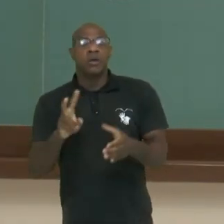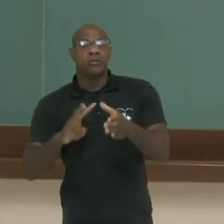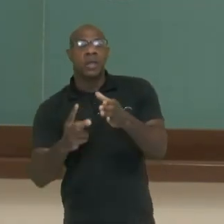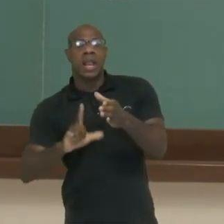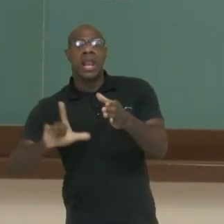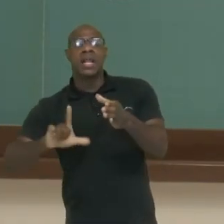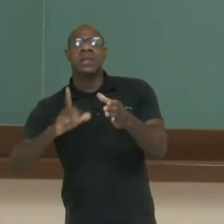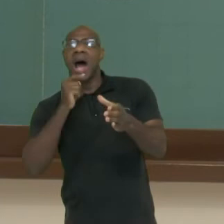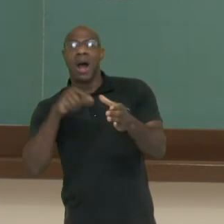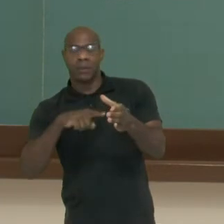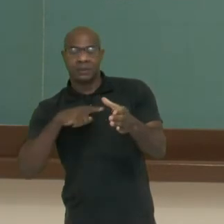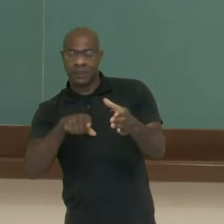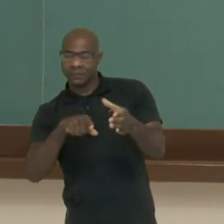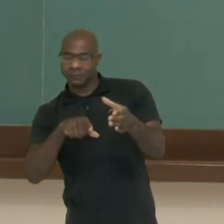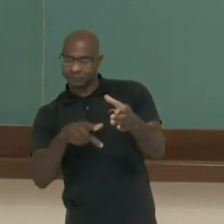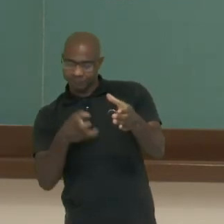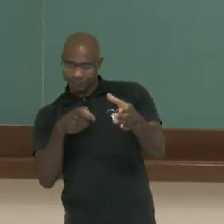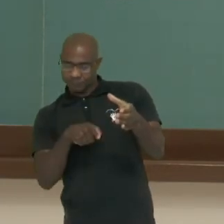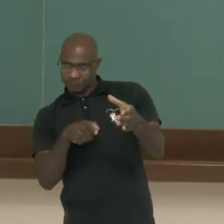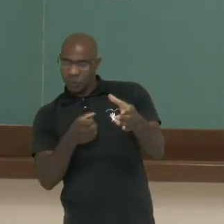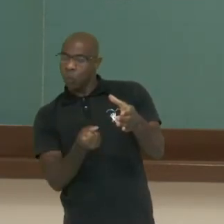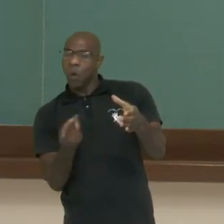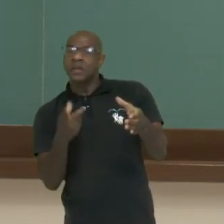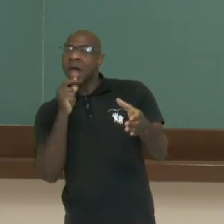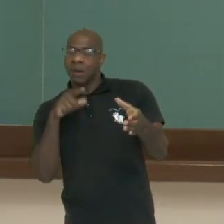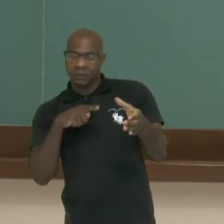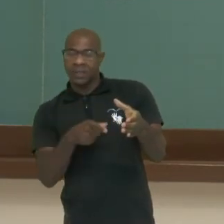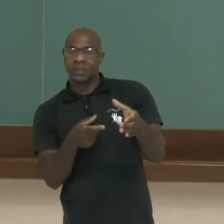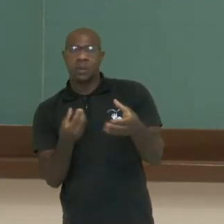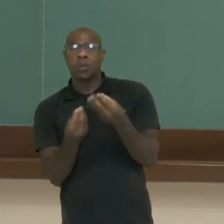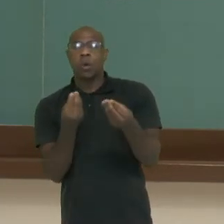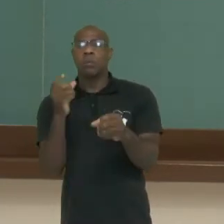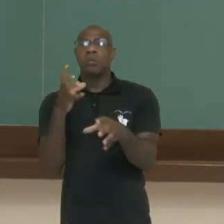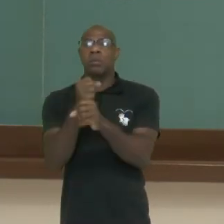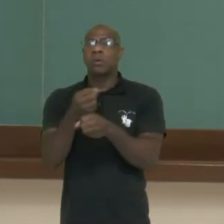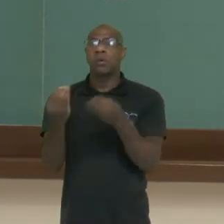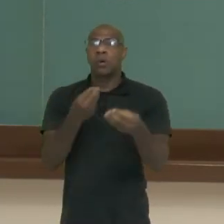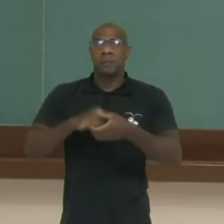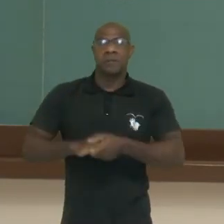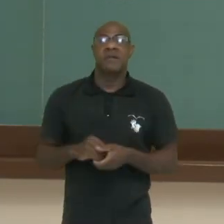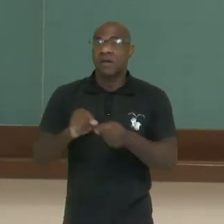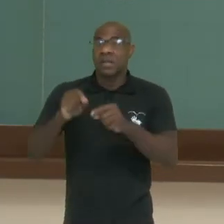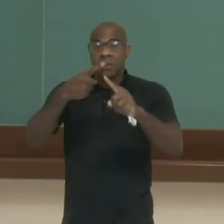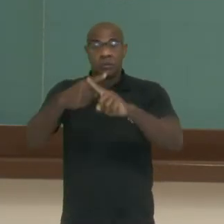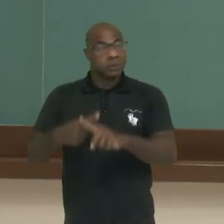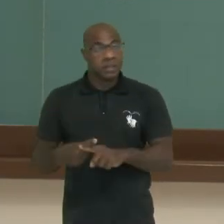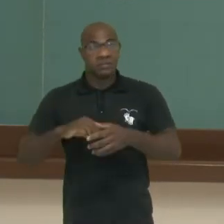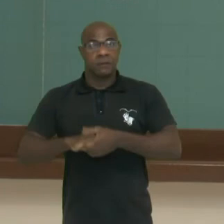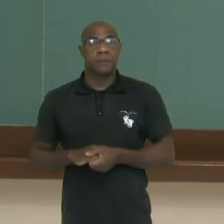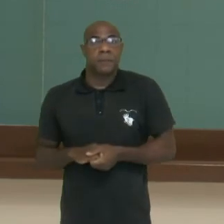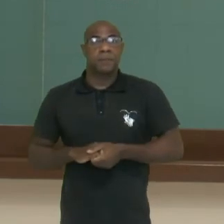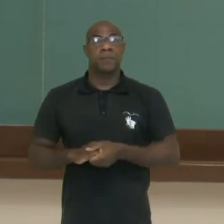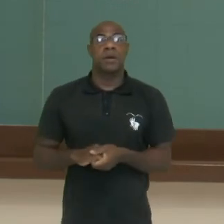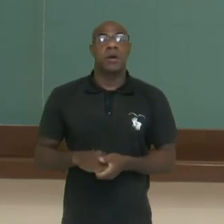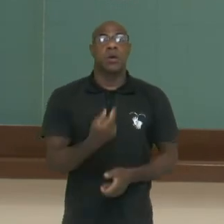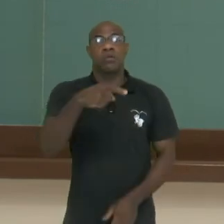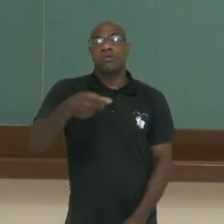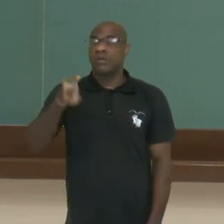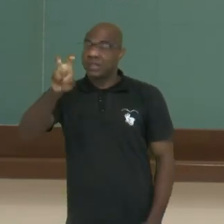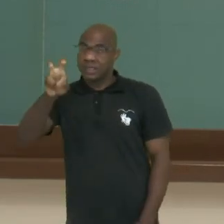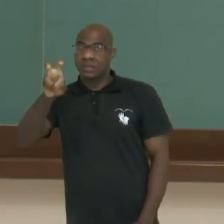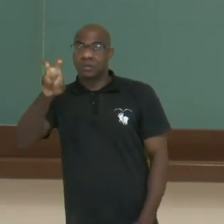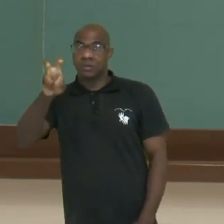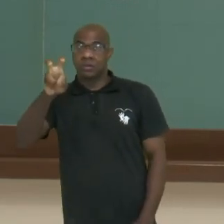água aqui dentro? Ai, ai, ai, hein? Como que a gente pode fazer isso? Fazendo uma multiplicação, é. Multiplica lá